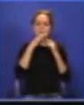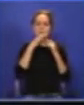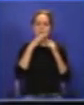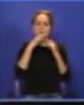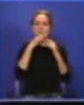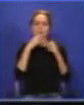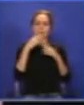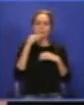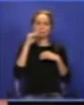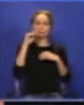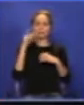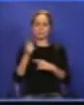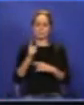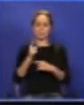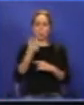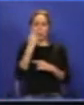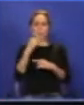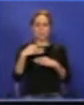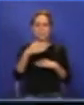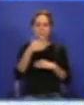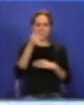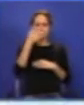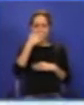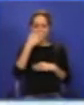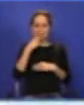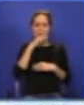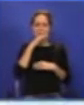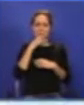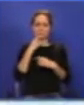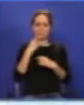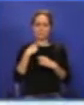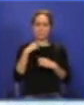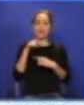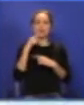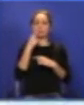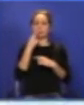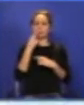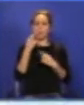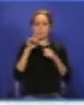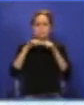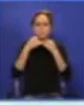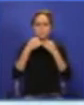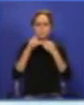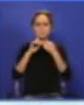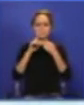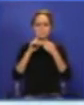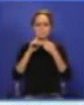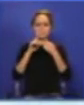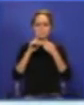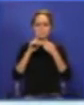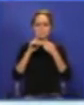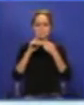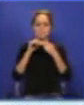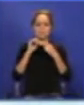fase de adaptação são uma semana, 15 dias, fala um bocadinho. Não magoa a língua? Não magoa a língua, magoa tanto